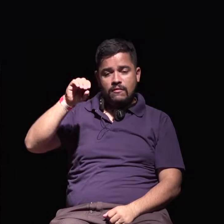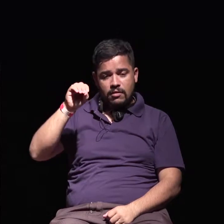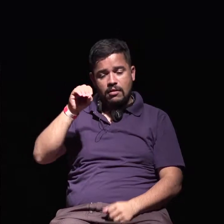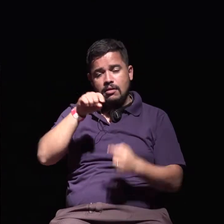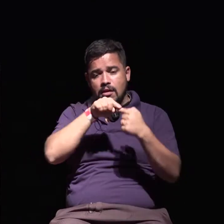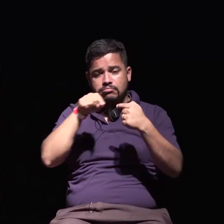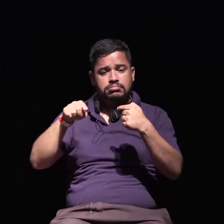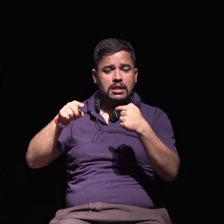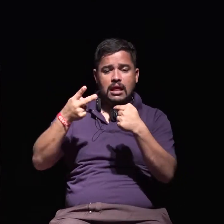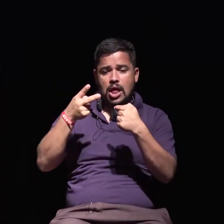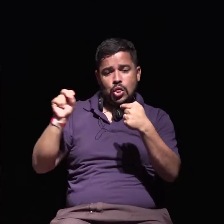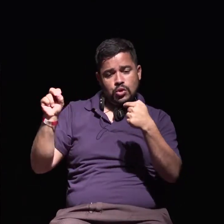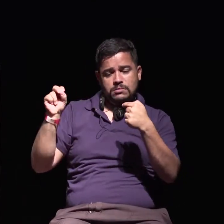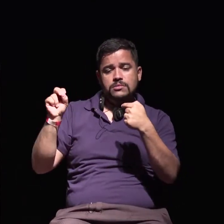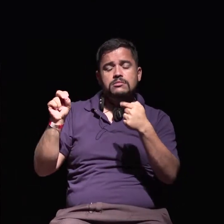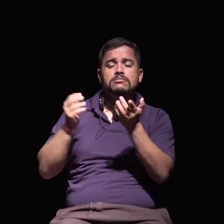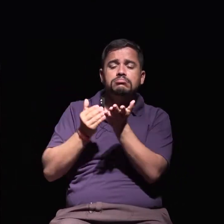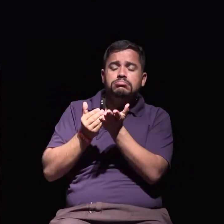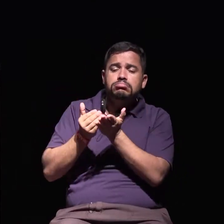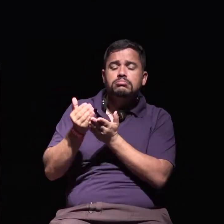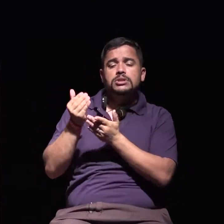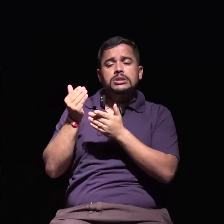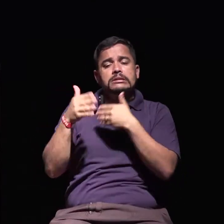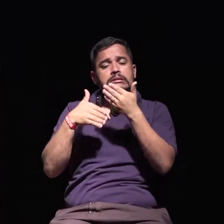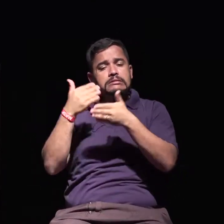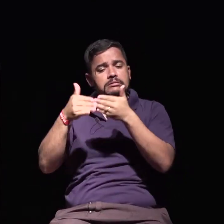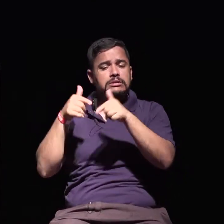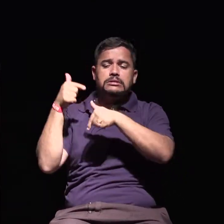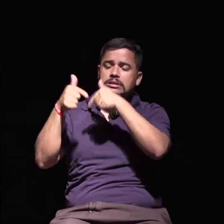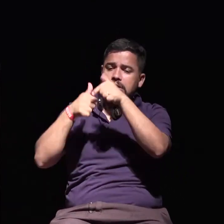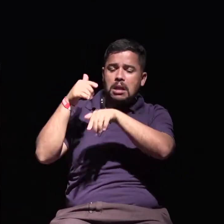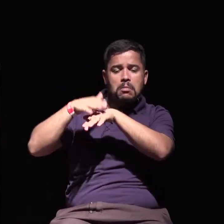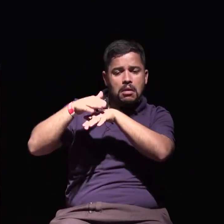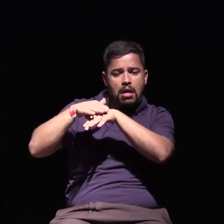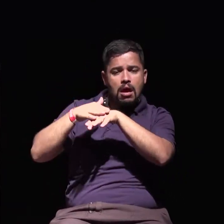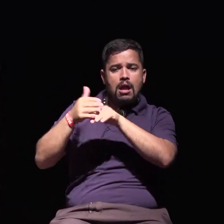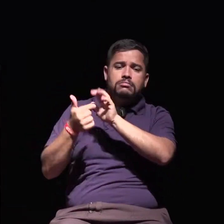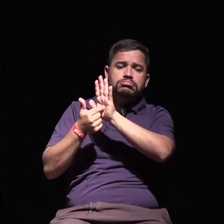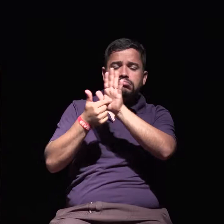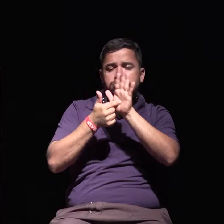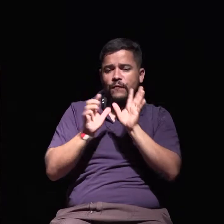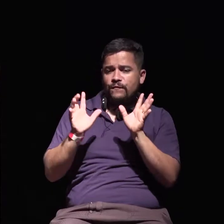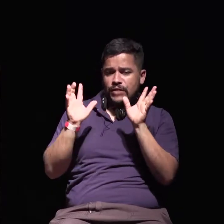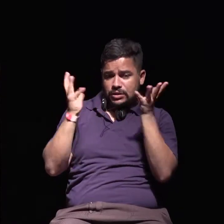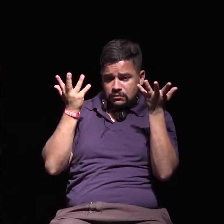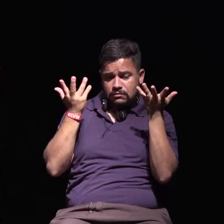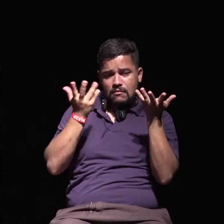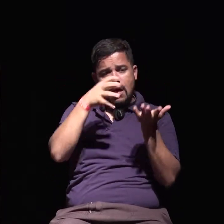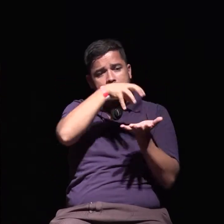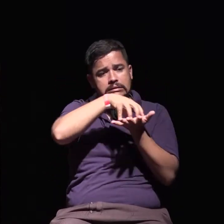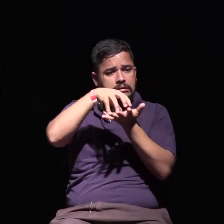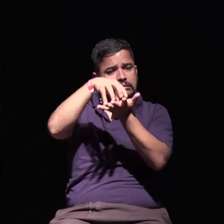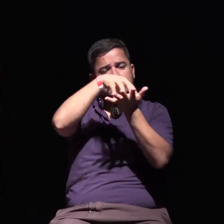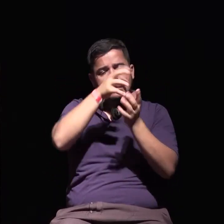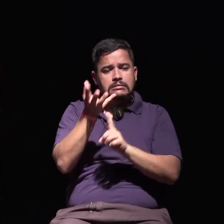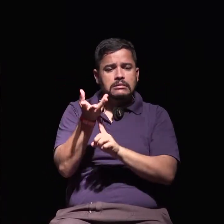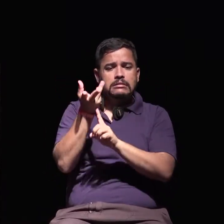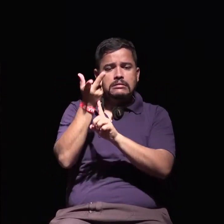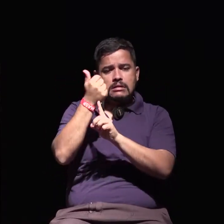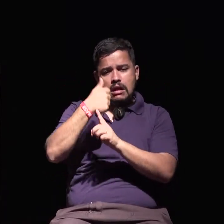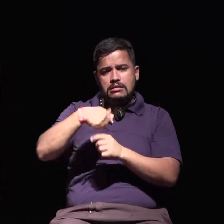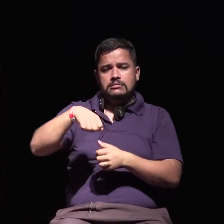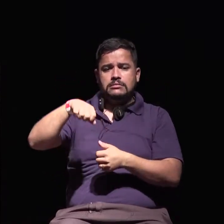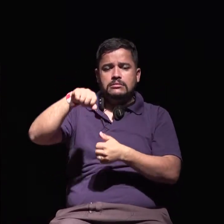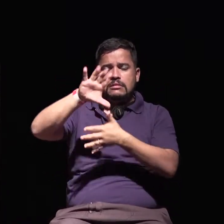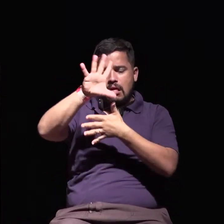2000. Em 2000, começou a desenvolver seus próprios trabalhos, apresentados em festivais e centros de arte no Brasil, na América do Sul,